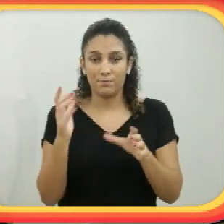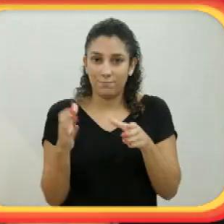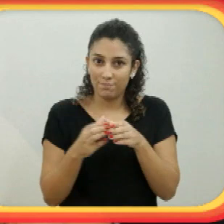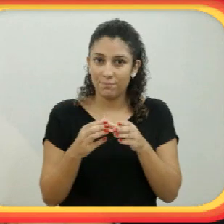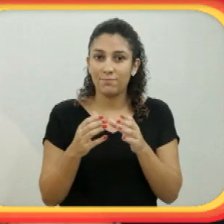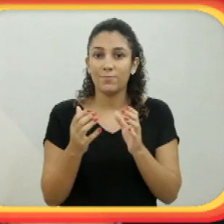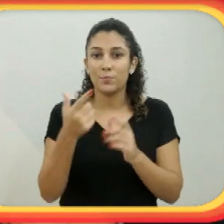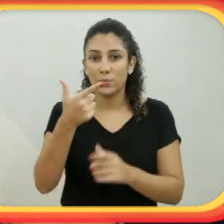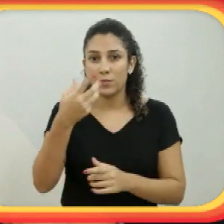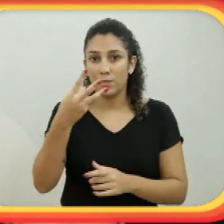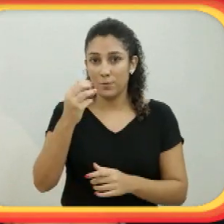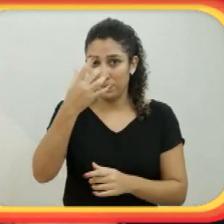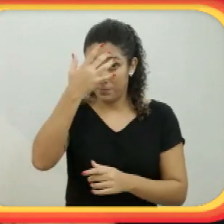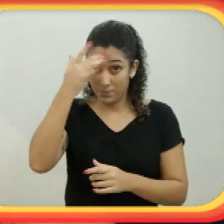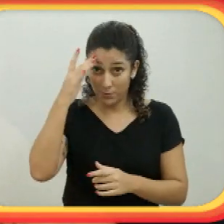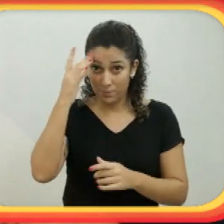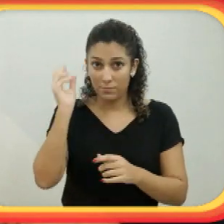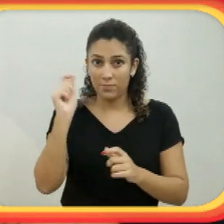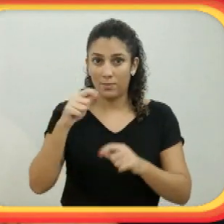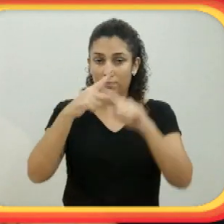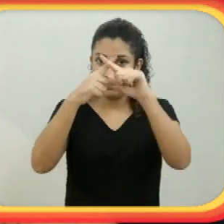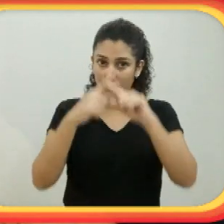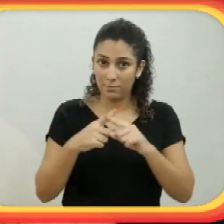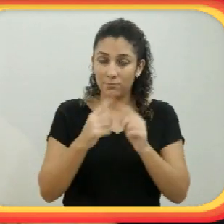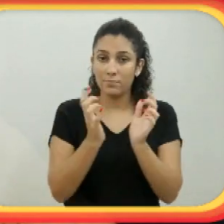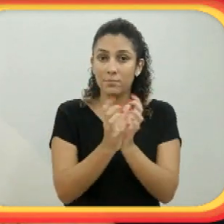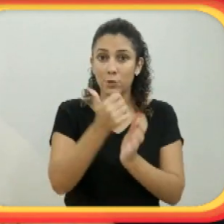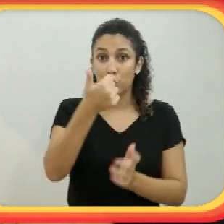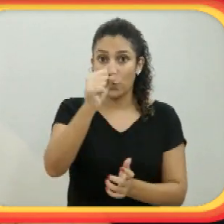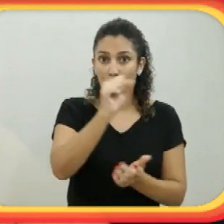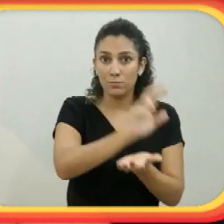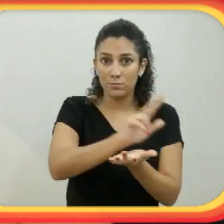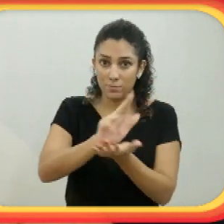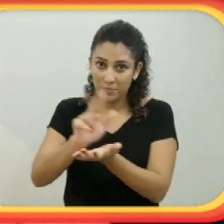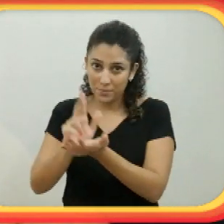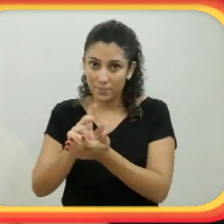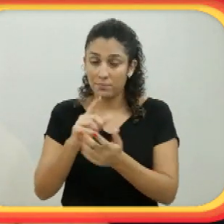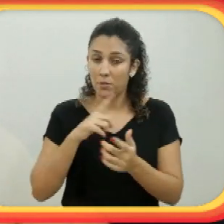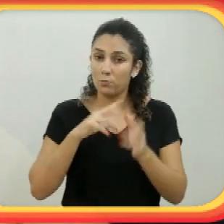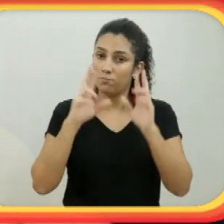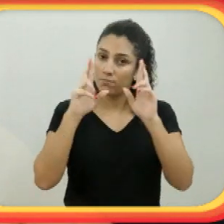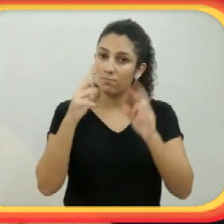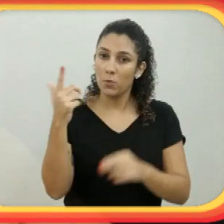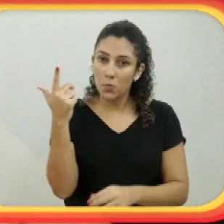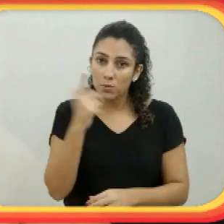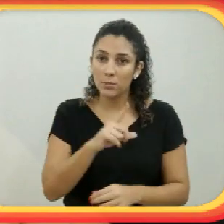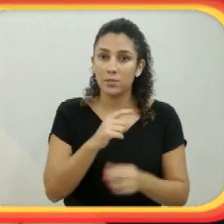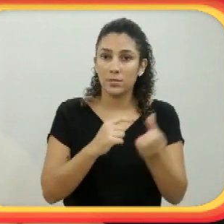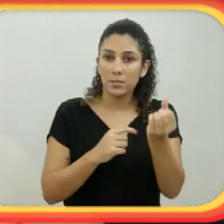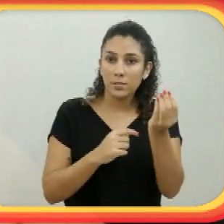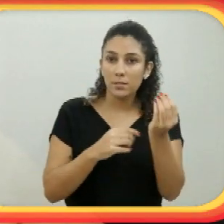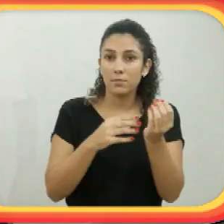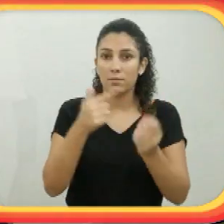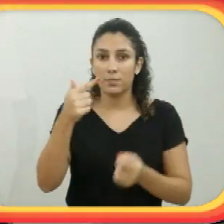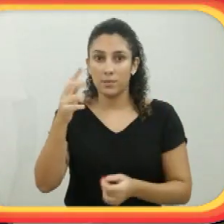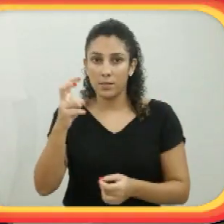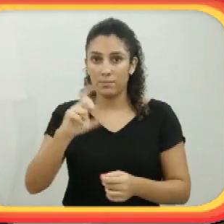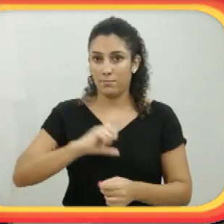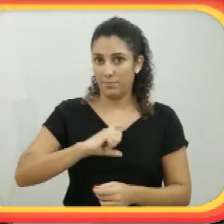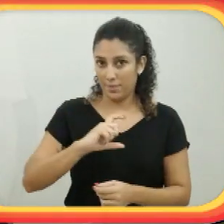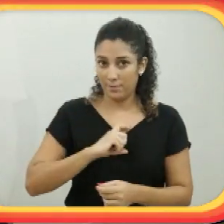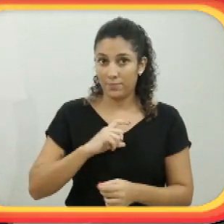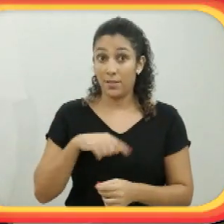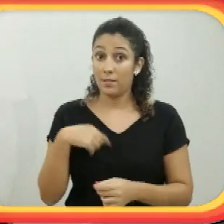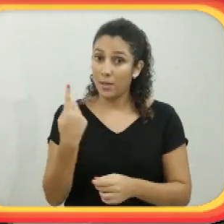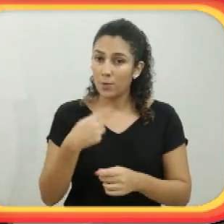pessoas, competir em cerca de 18 modalidades diferentes e ter uma esperança de conseguir entre 60 e 75 medalhas. Então a